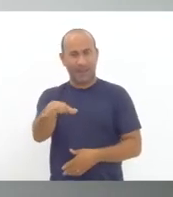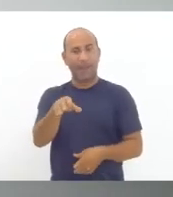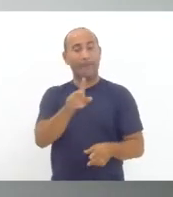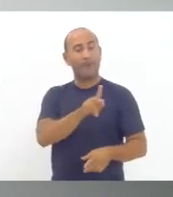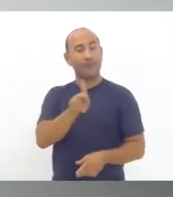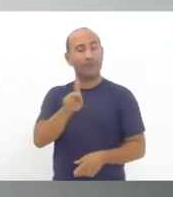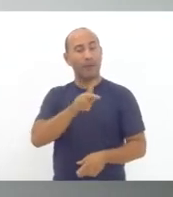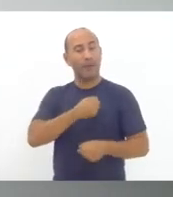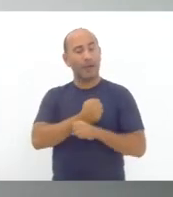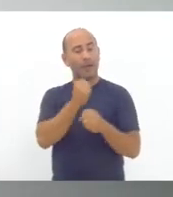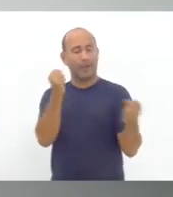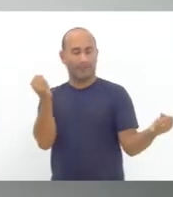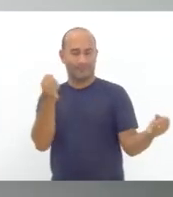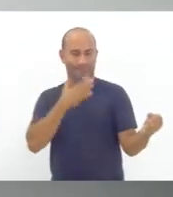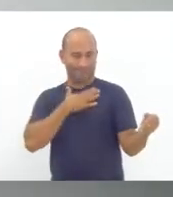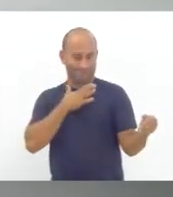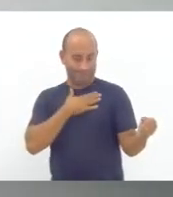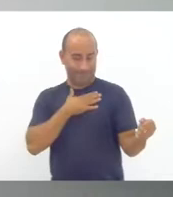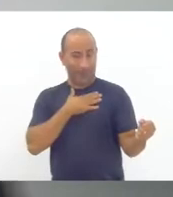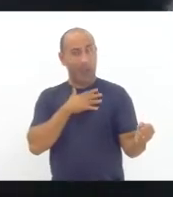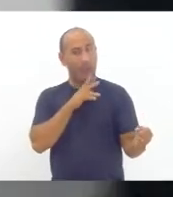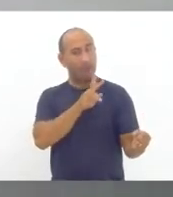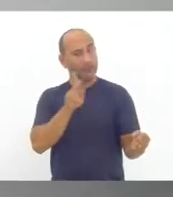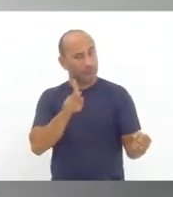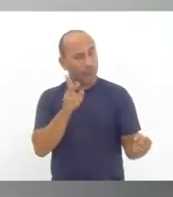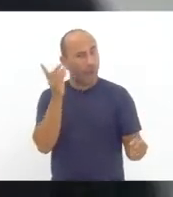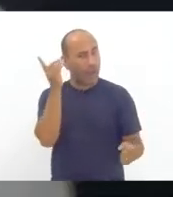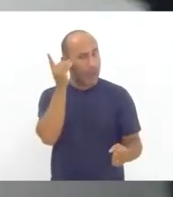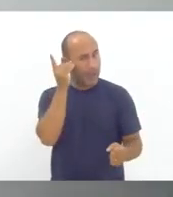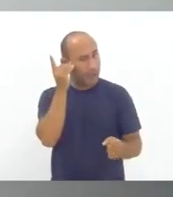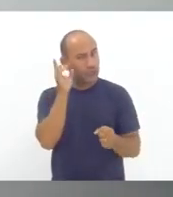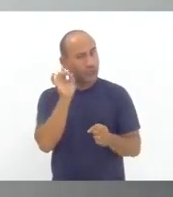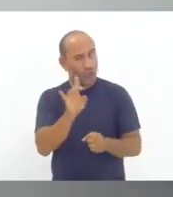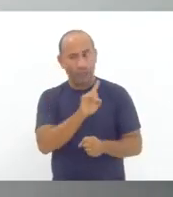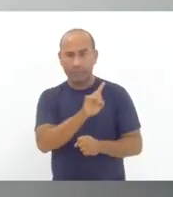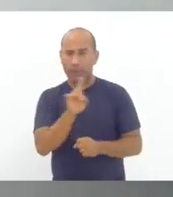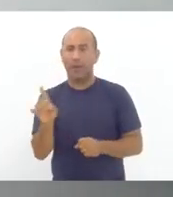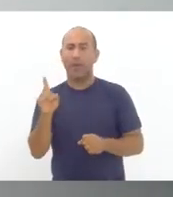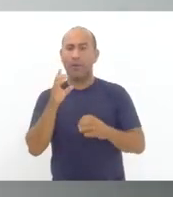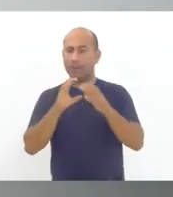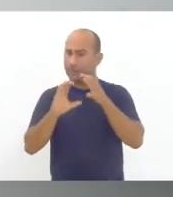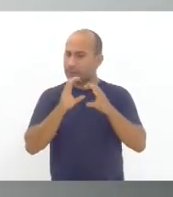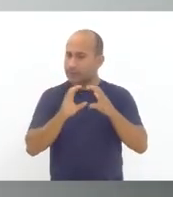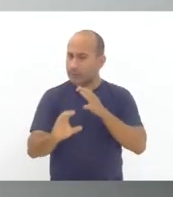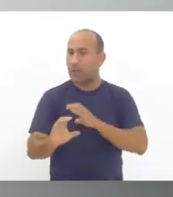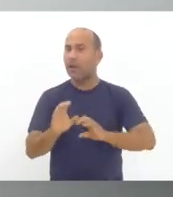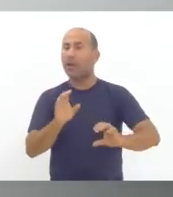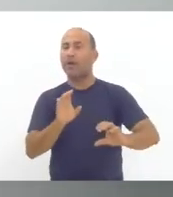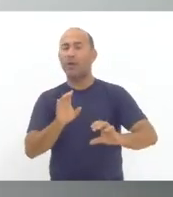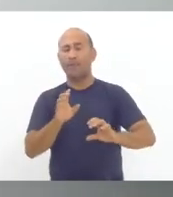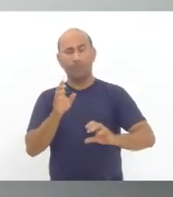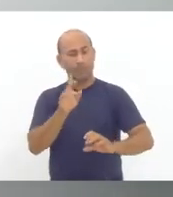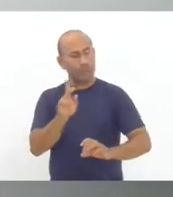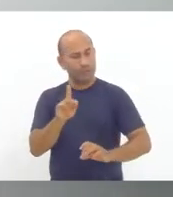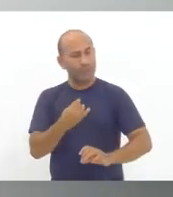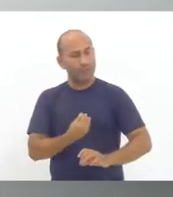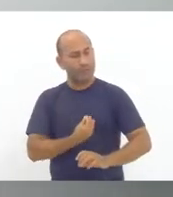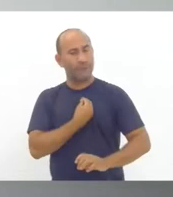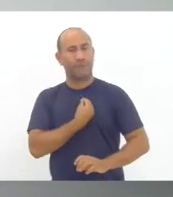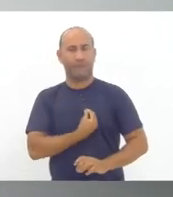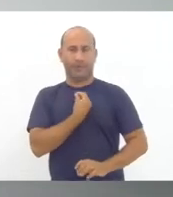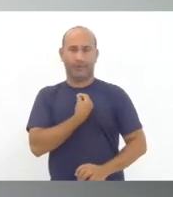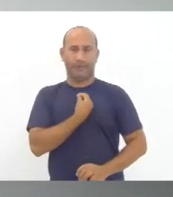e não só a professora na área do rádio não não que esteja comunicação mas é professor também de vida porque